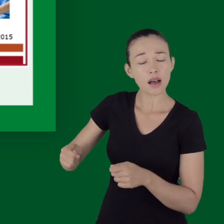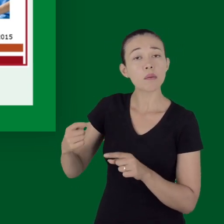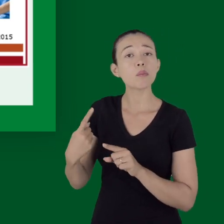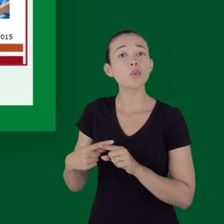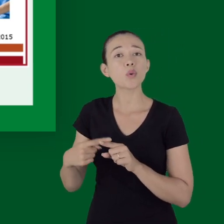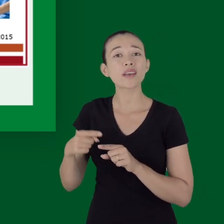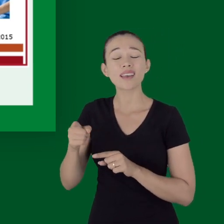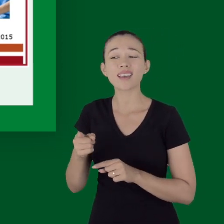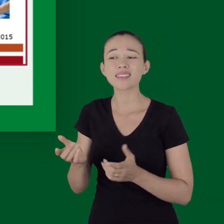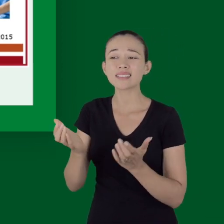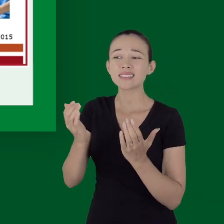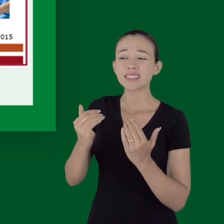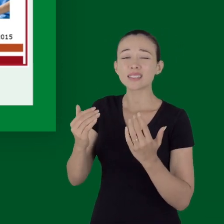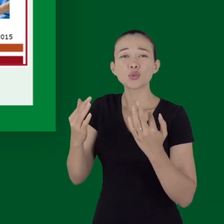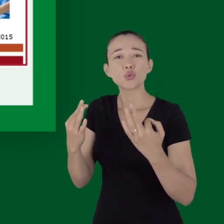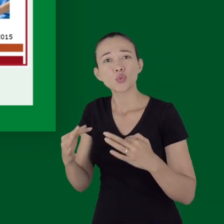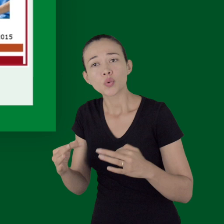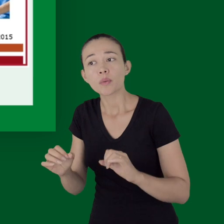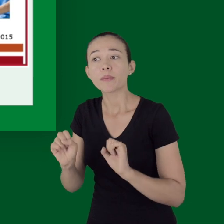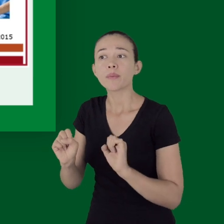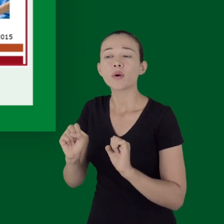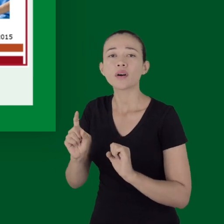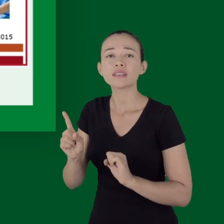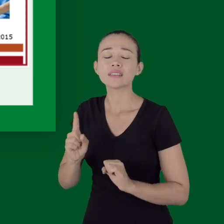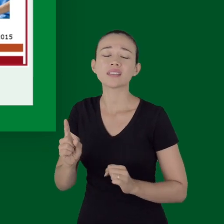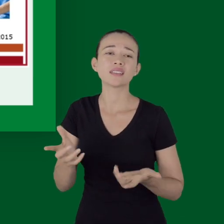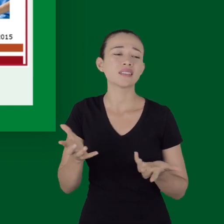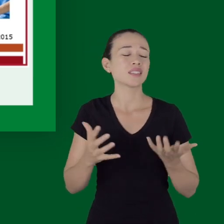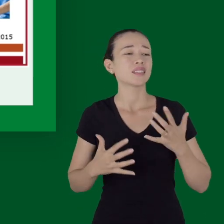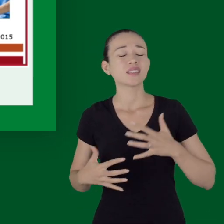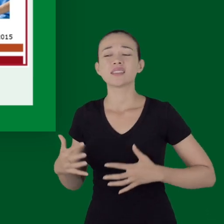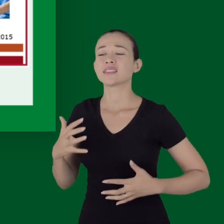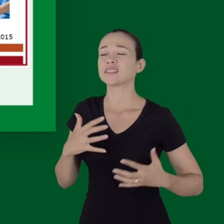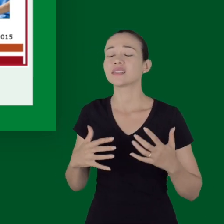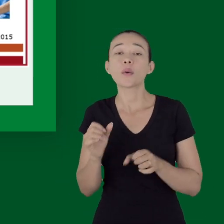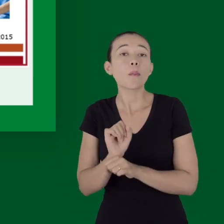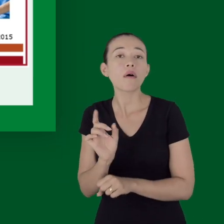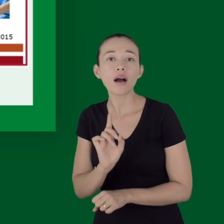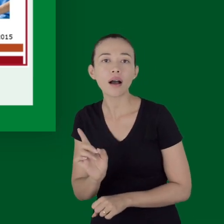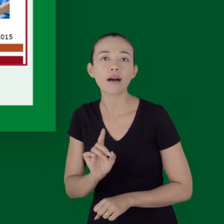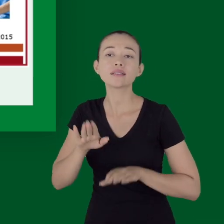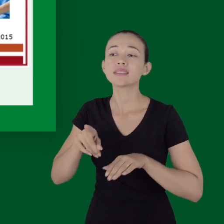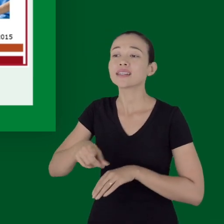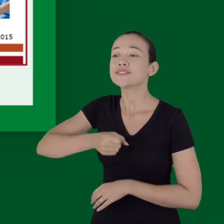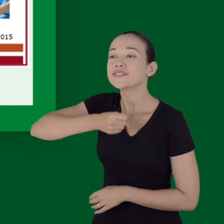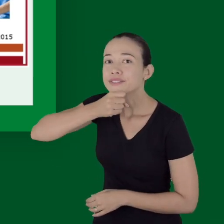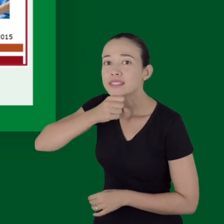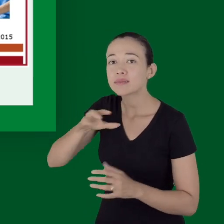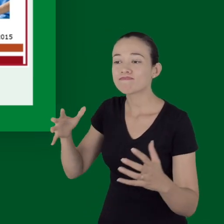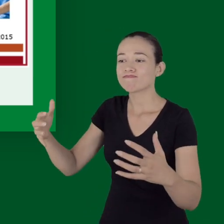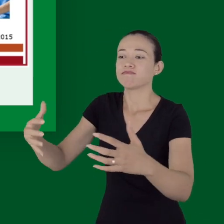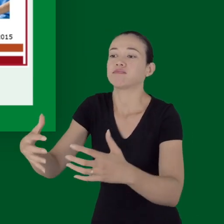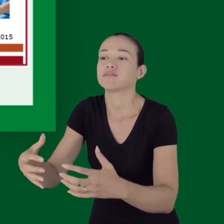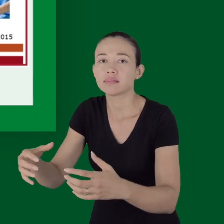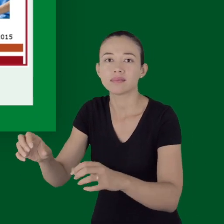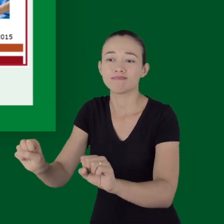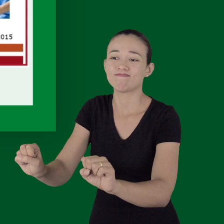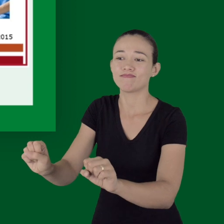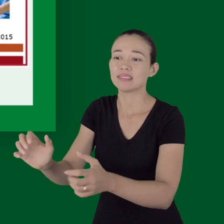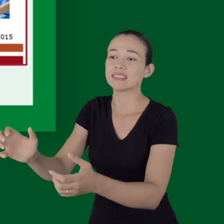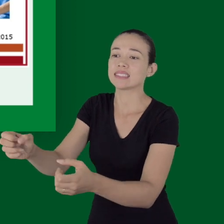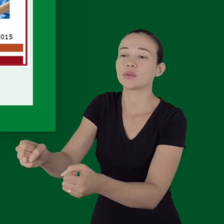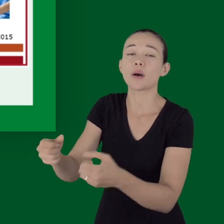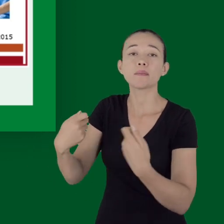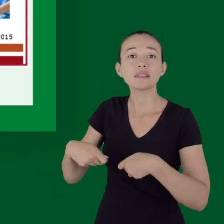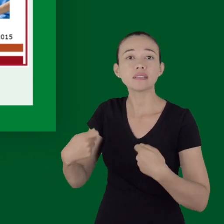porque ele nem vai ficar com o marca-passo, né? Então, além disso, comunicar ao paciente como será o procedimento, explicar tudo para ele, que